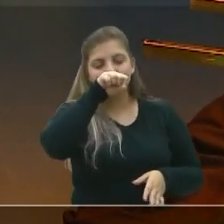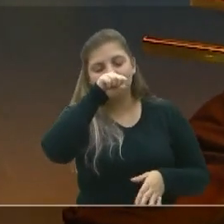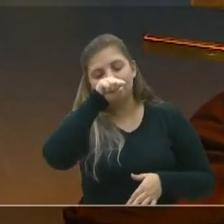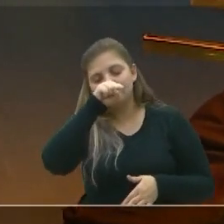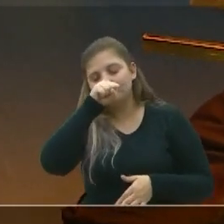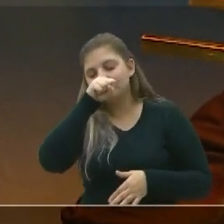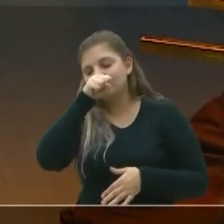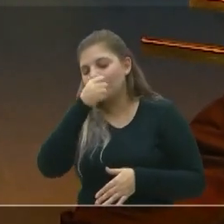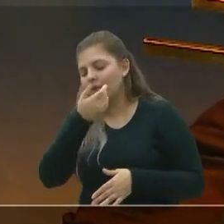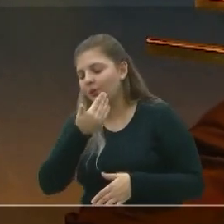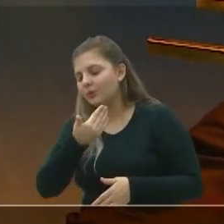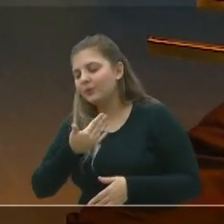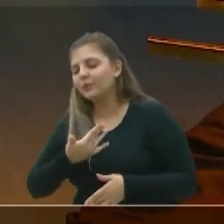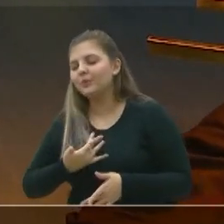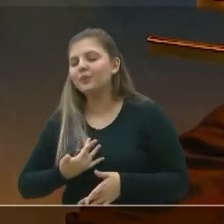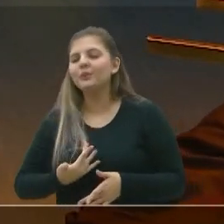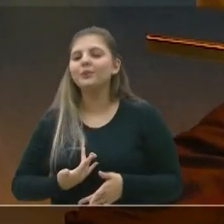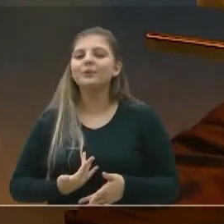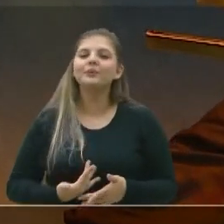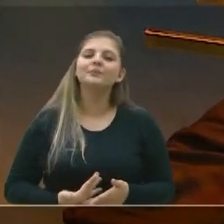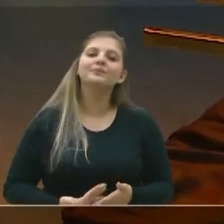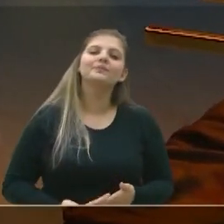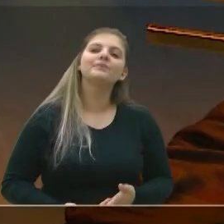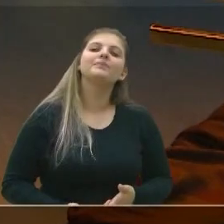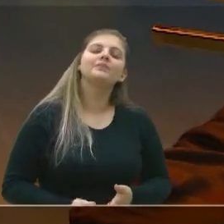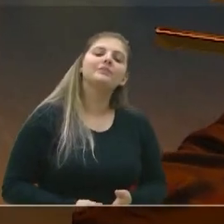eu respiro.